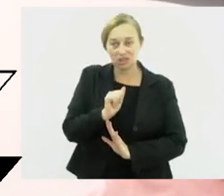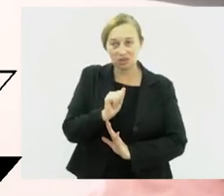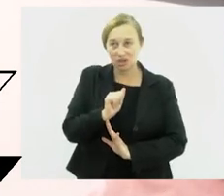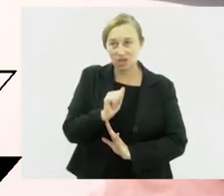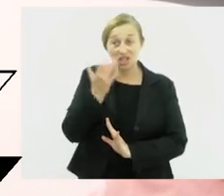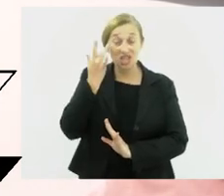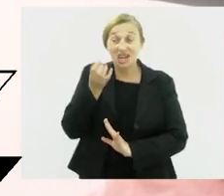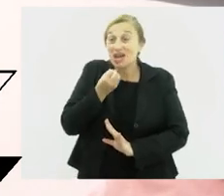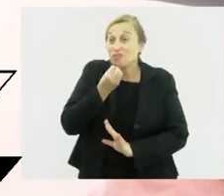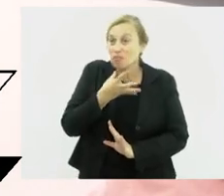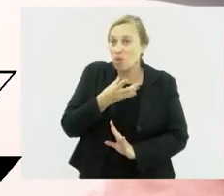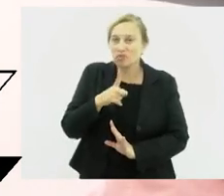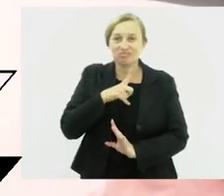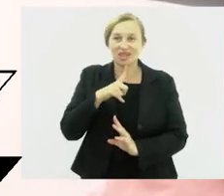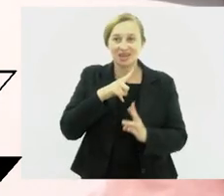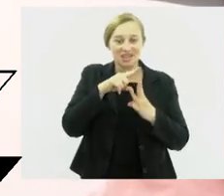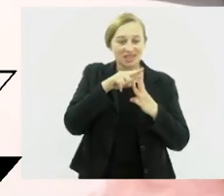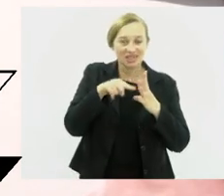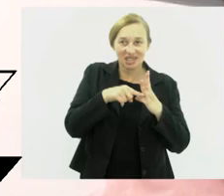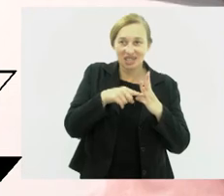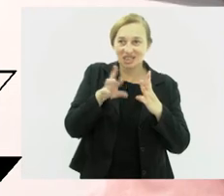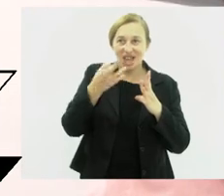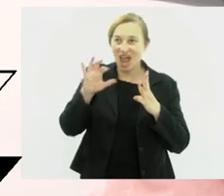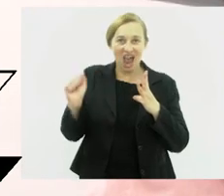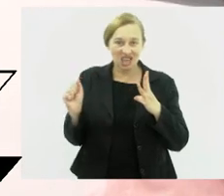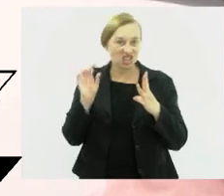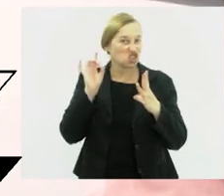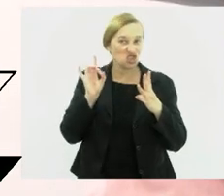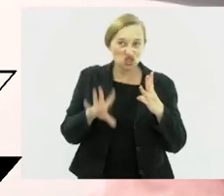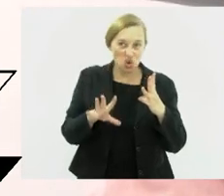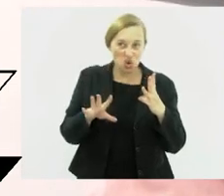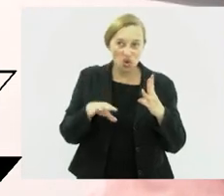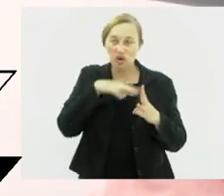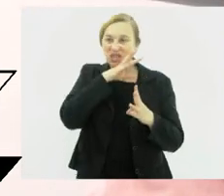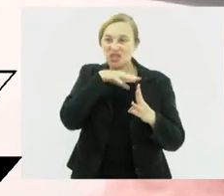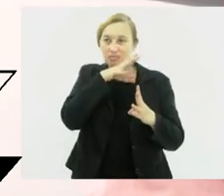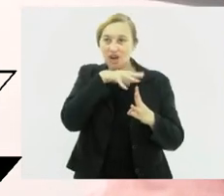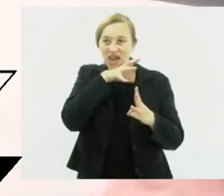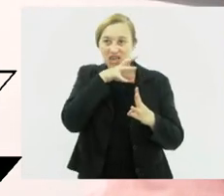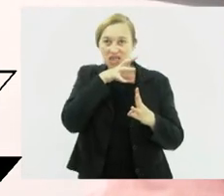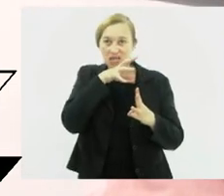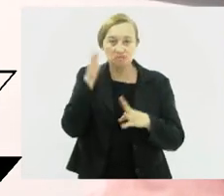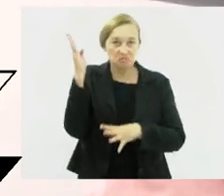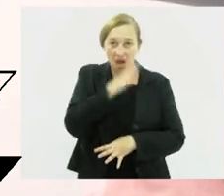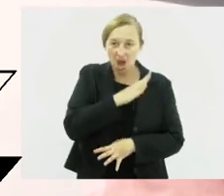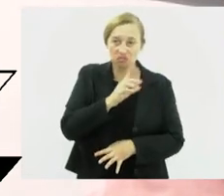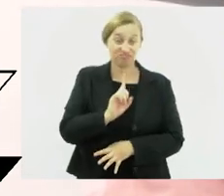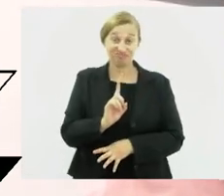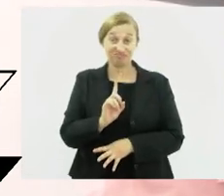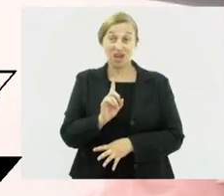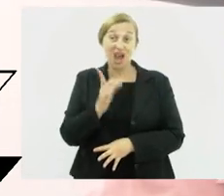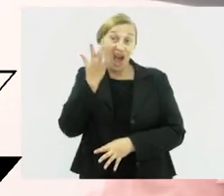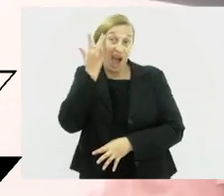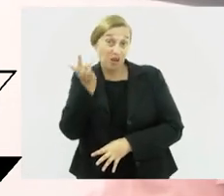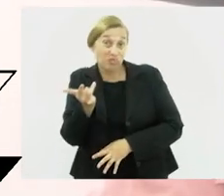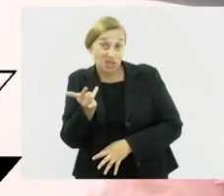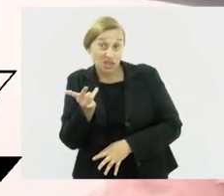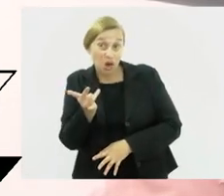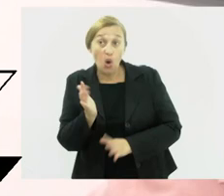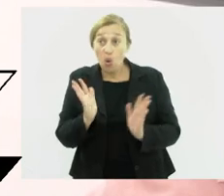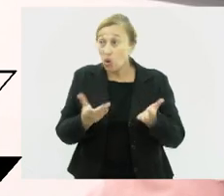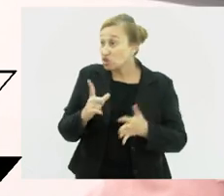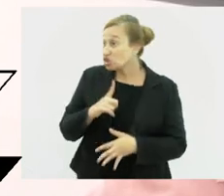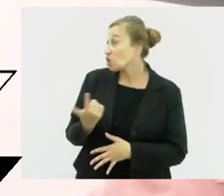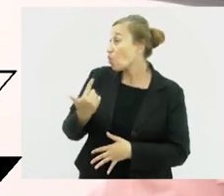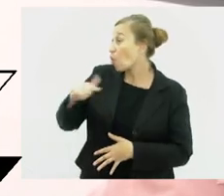a gente ter 3 raças no rol taxativo que são animais bravios. Porque amanhã, hoje já tem